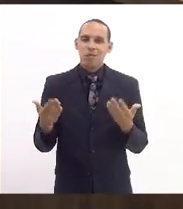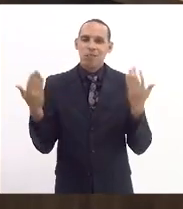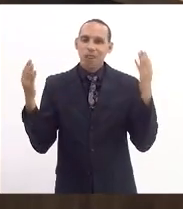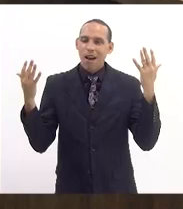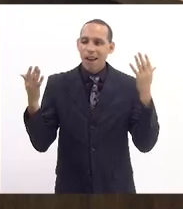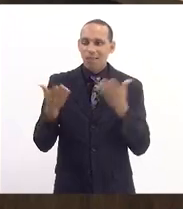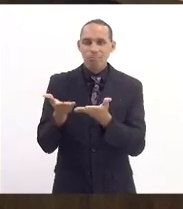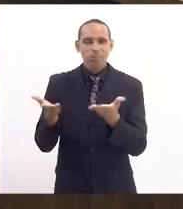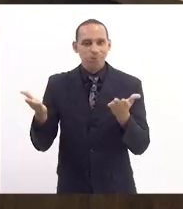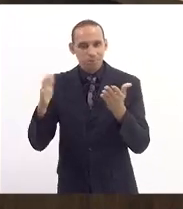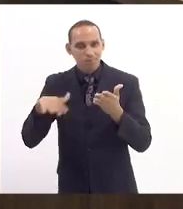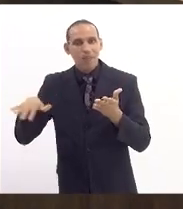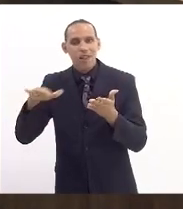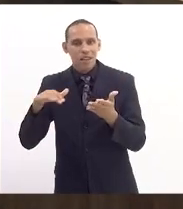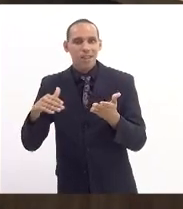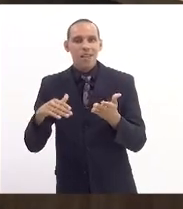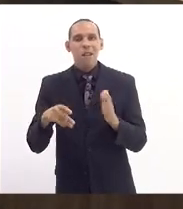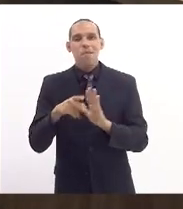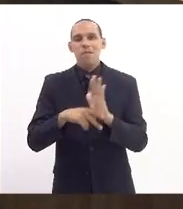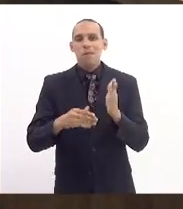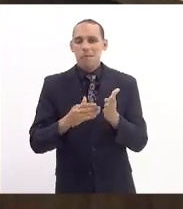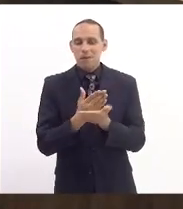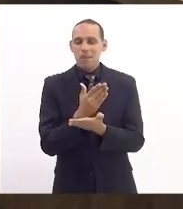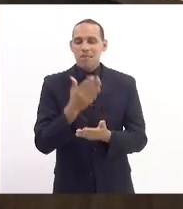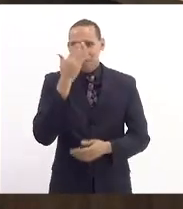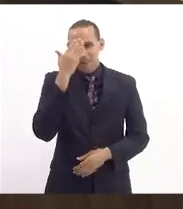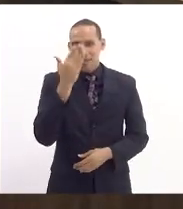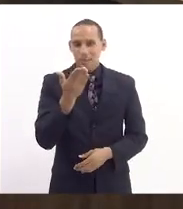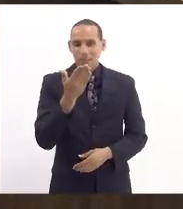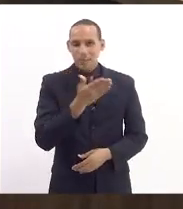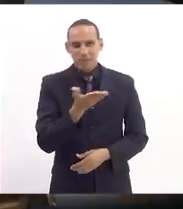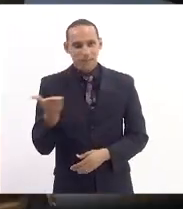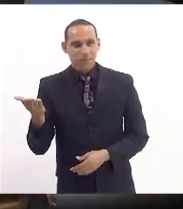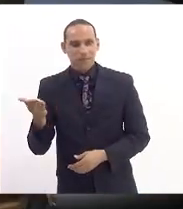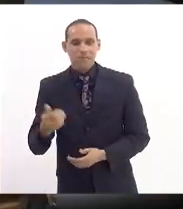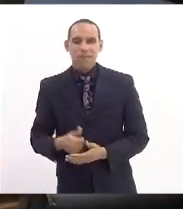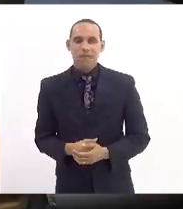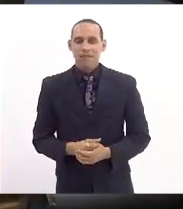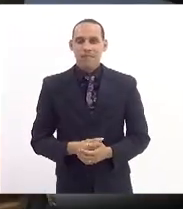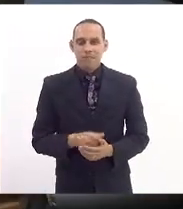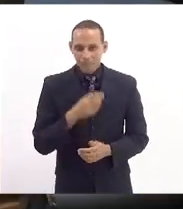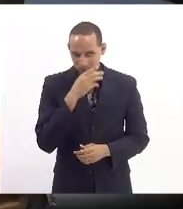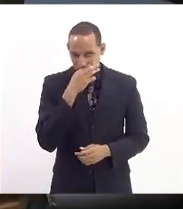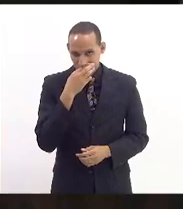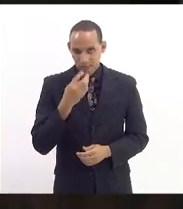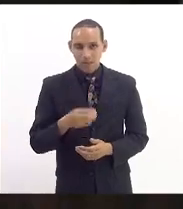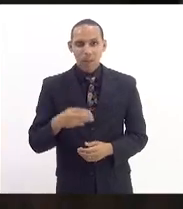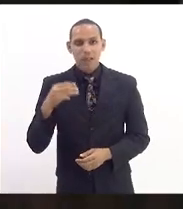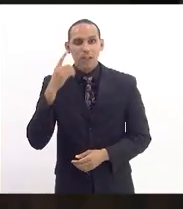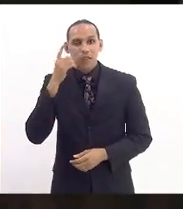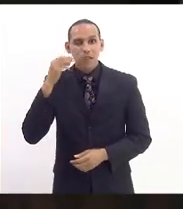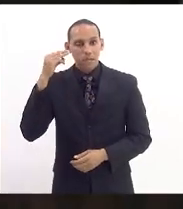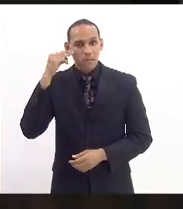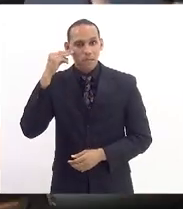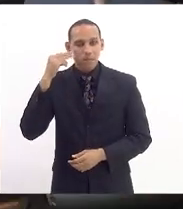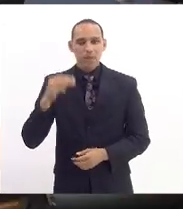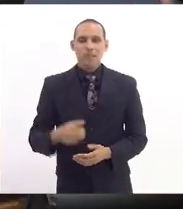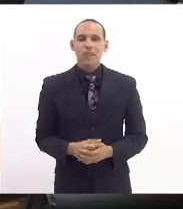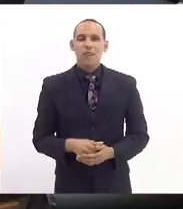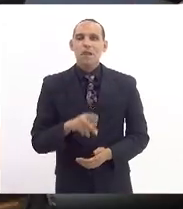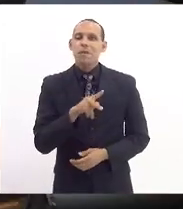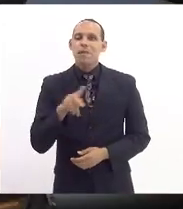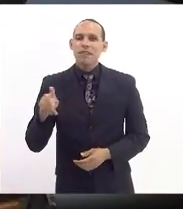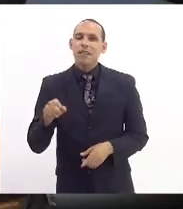eles por esse por essa provação desse projeto e agradecimentos aos senhores a música da Mônica Francisco